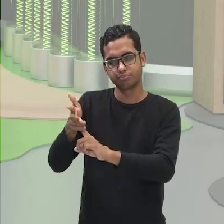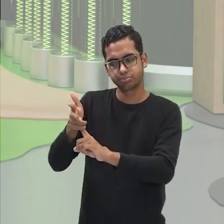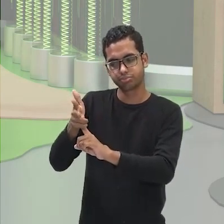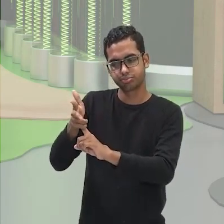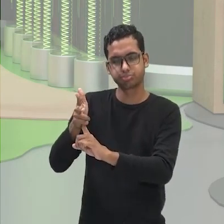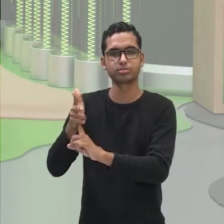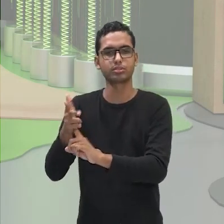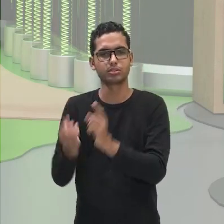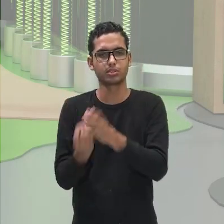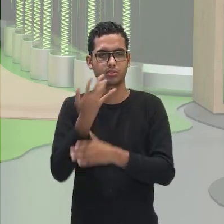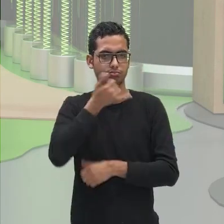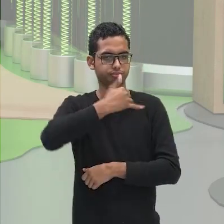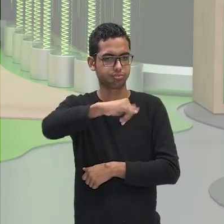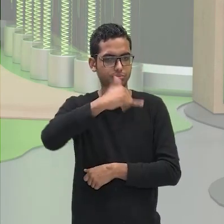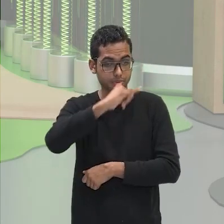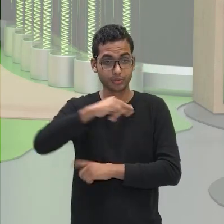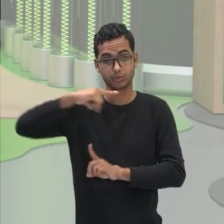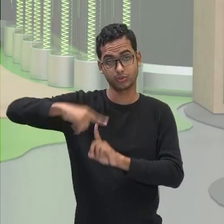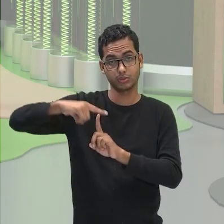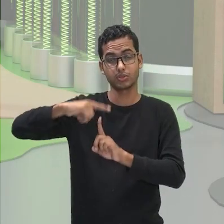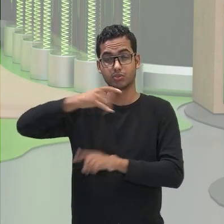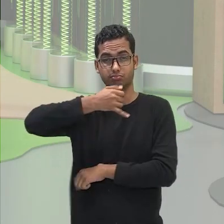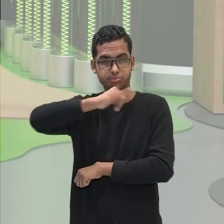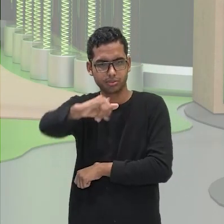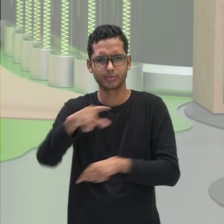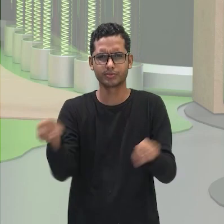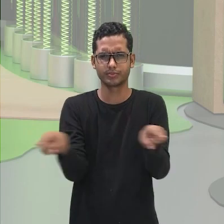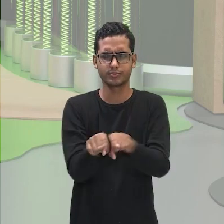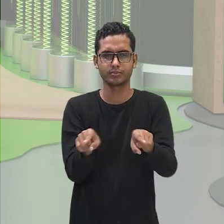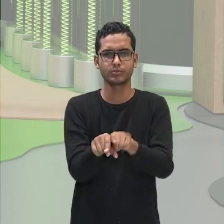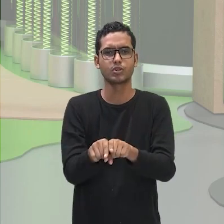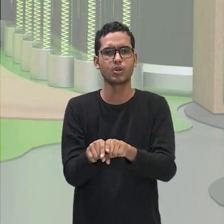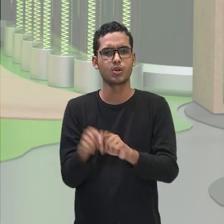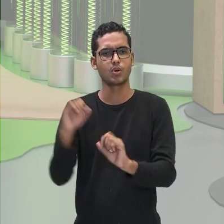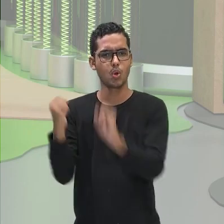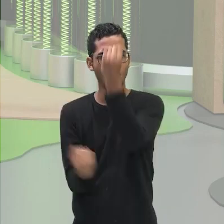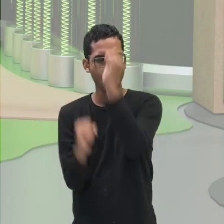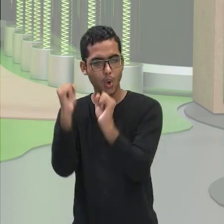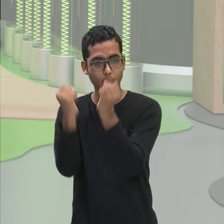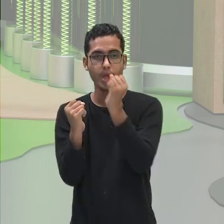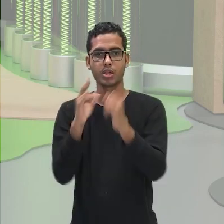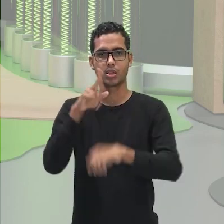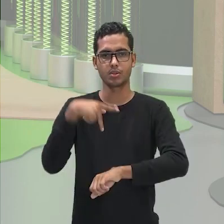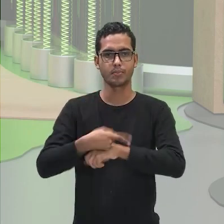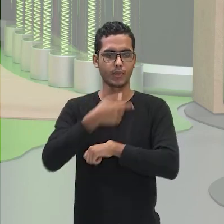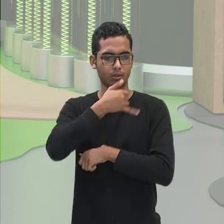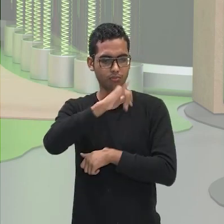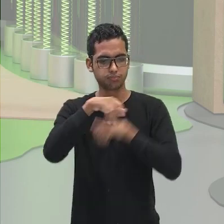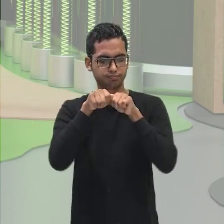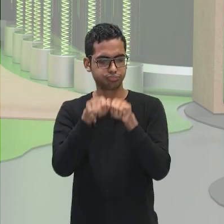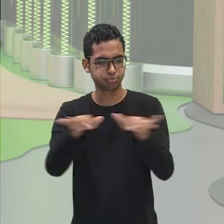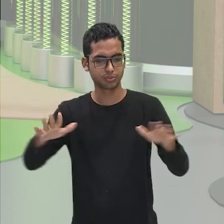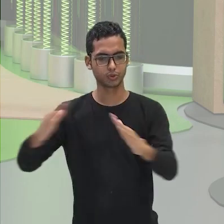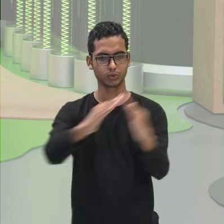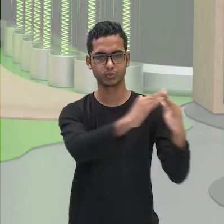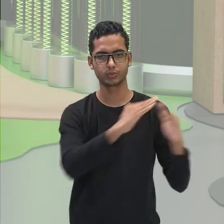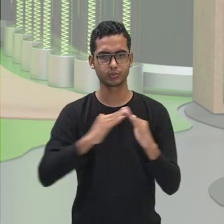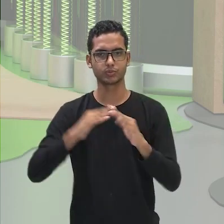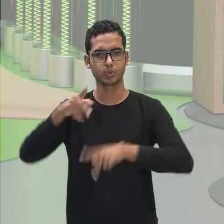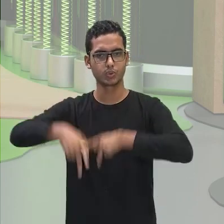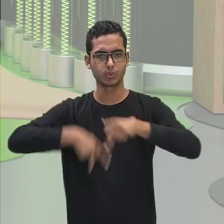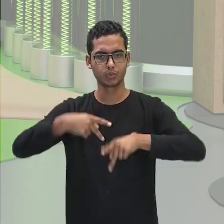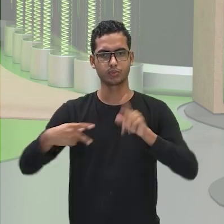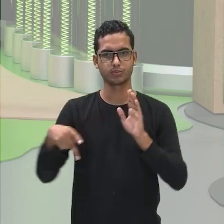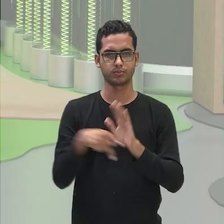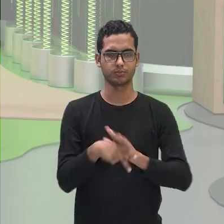justamente os tipos de energia, né, e as usinas que vão levar energia para a casa da população, ok? Vamos observar agora um pouco